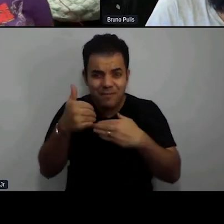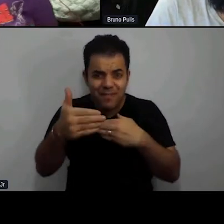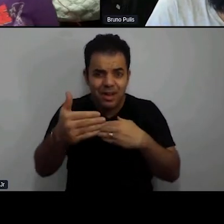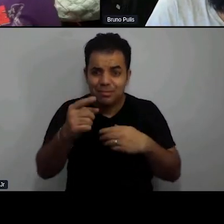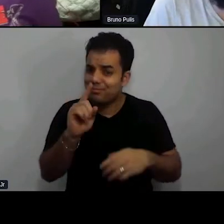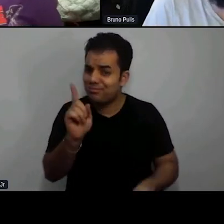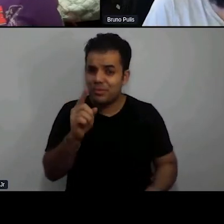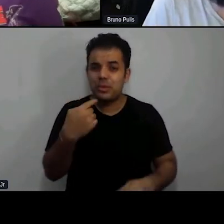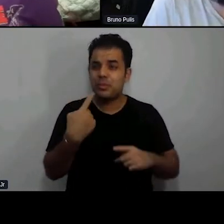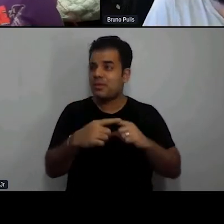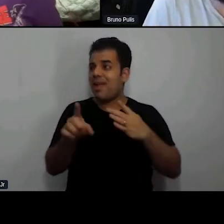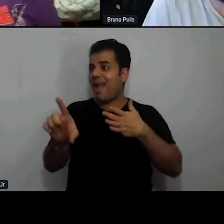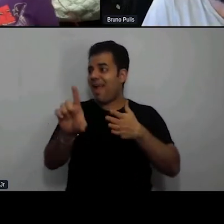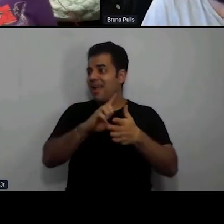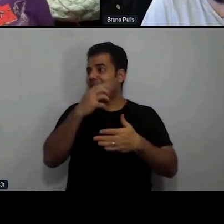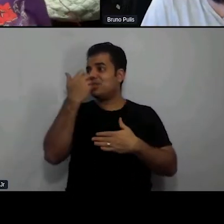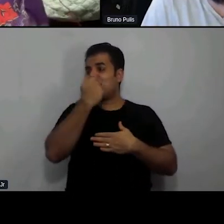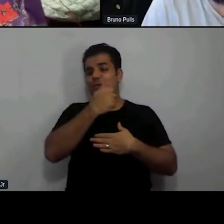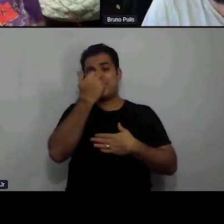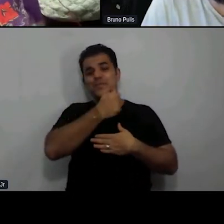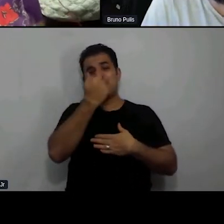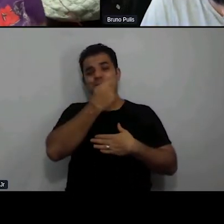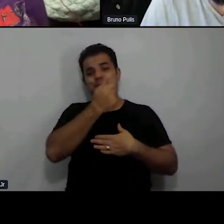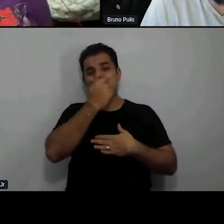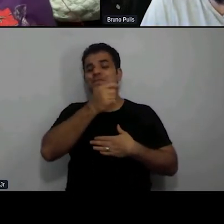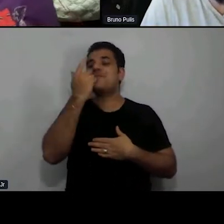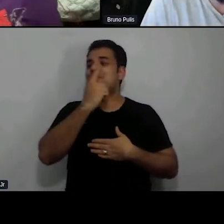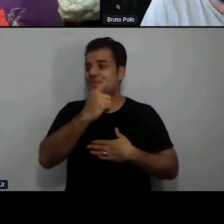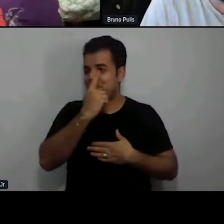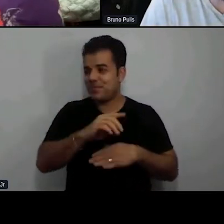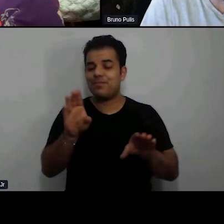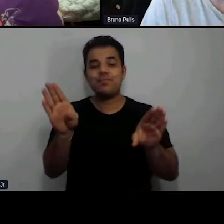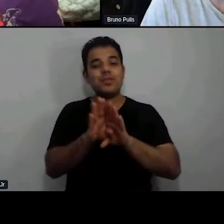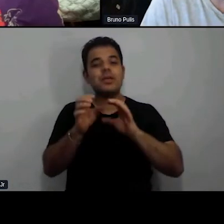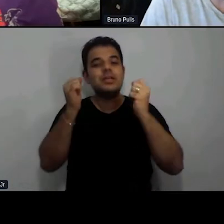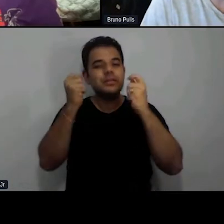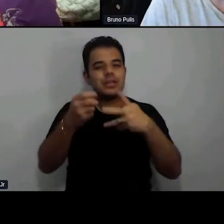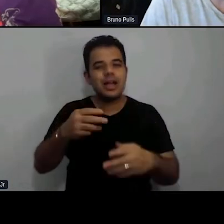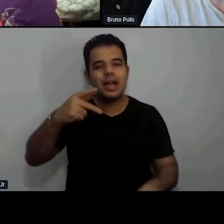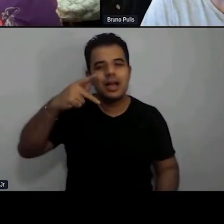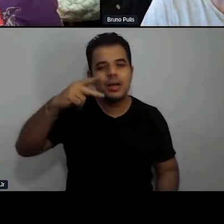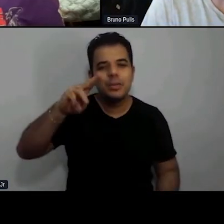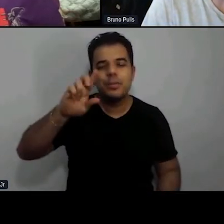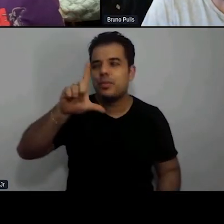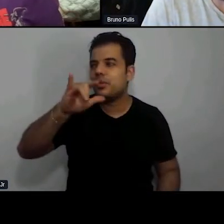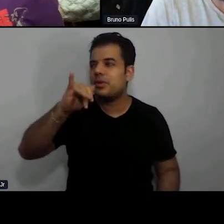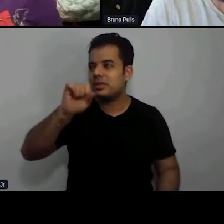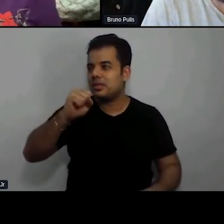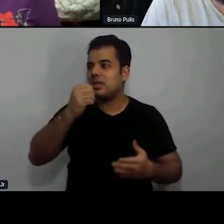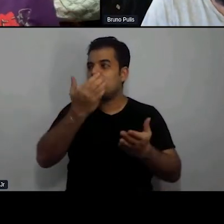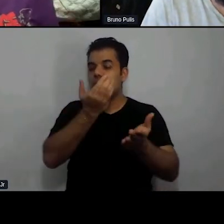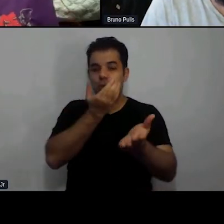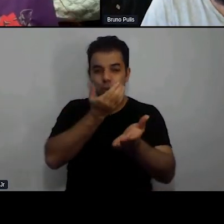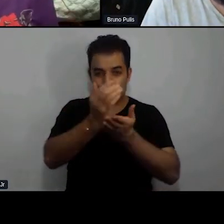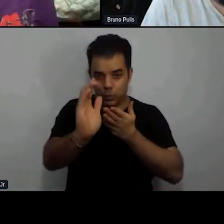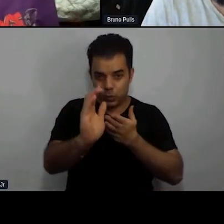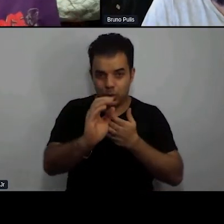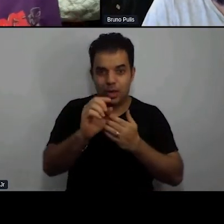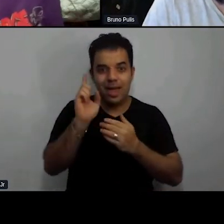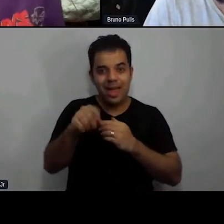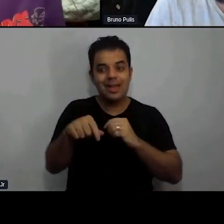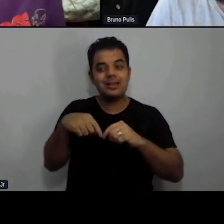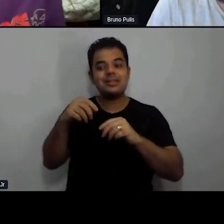Exatamente. Eu acho que eu só quero fechar porque essa fala do Pulis para lembrar daquilo que a gente falou lá no início, que o simples